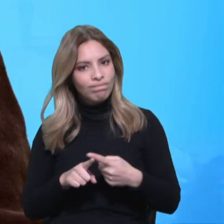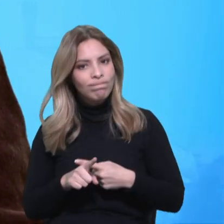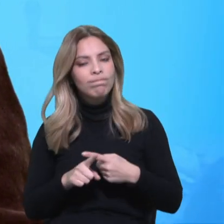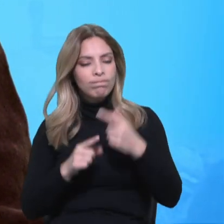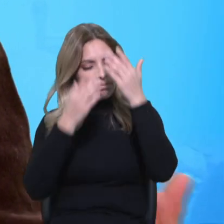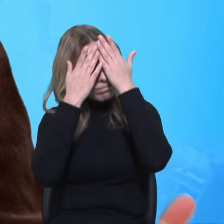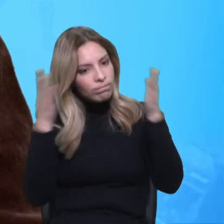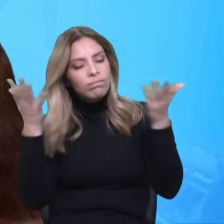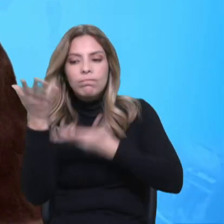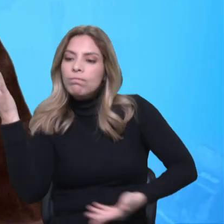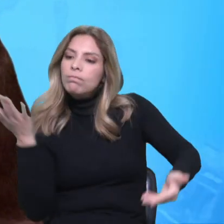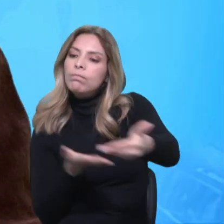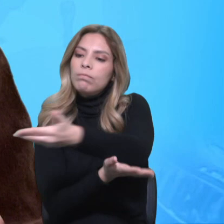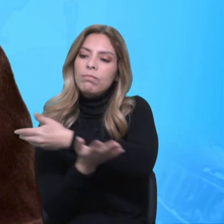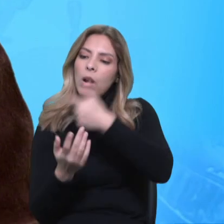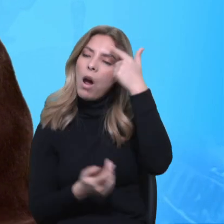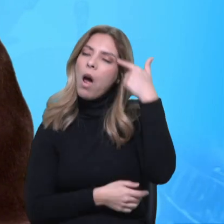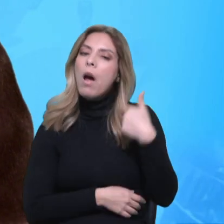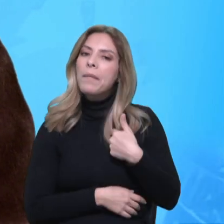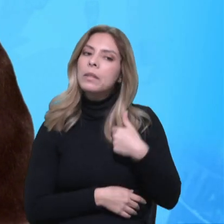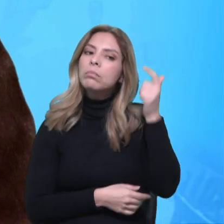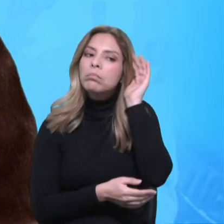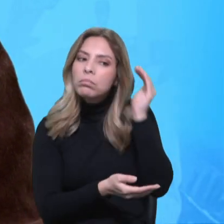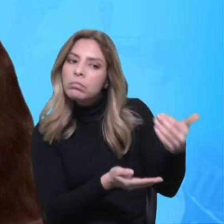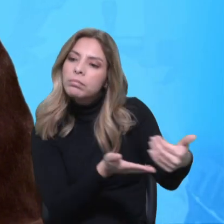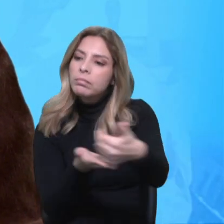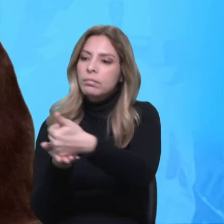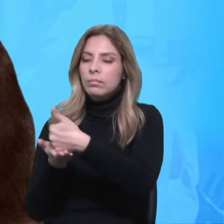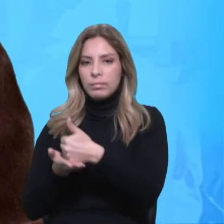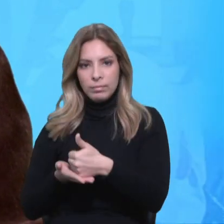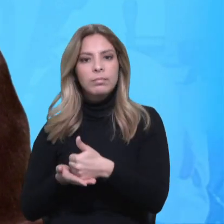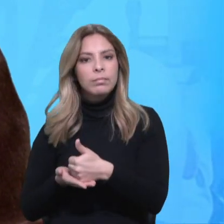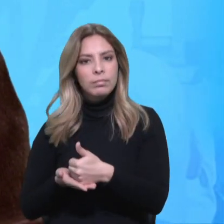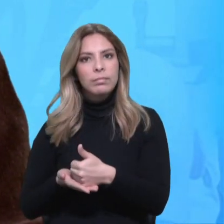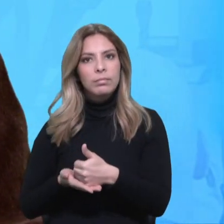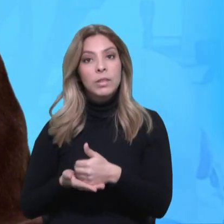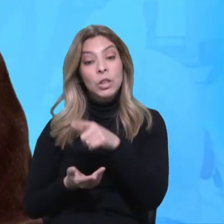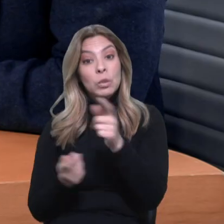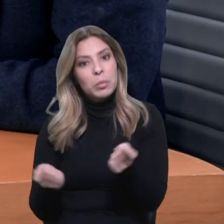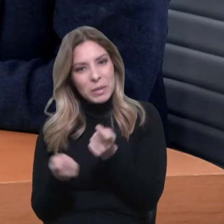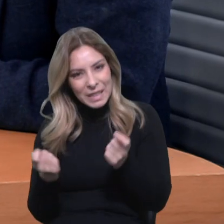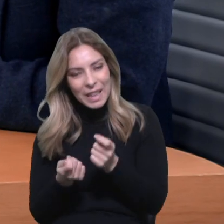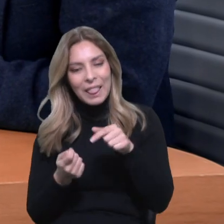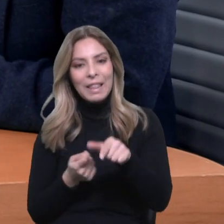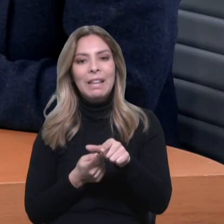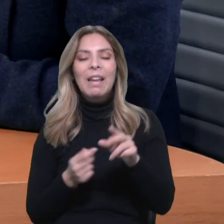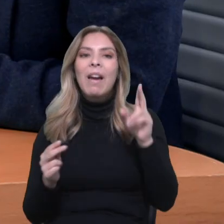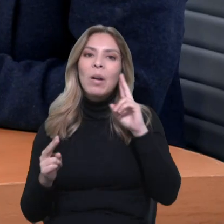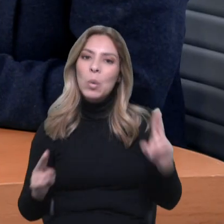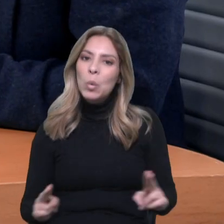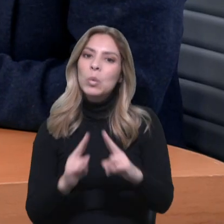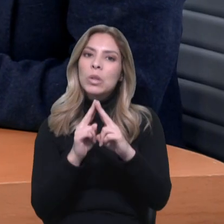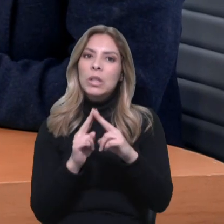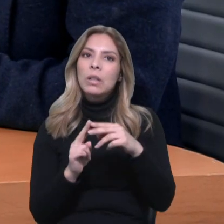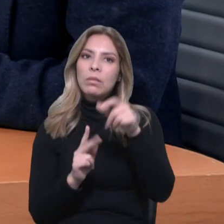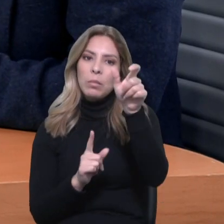outros. A escutarem-se também. A escutarem-se, exatamente. Aliás, passo a publicidade sobre este encontro. Nós, neste encontro, vamos mesmo ter um ponto